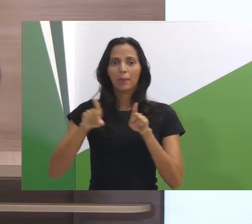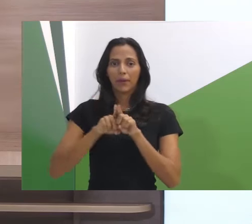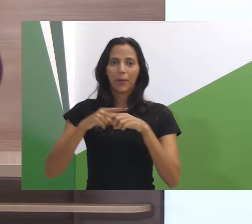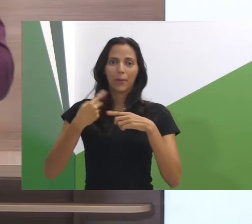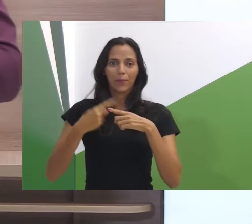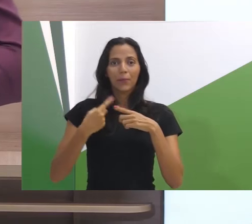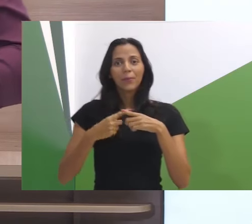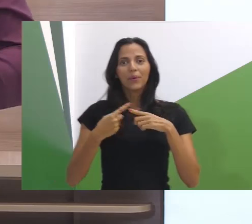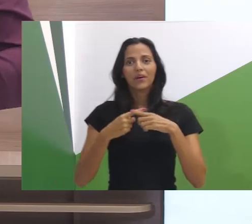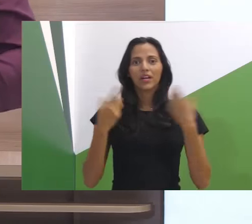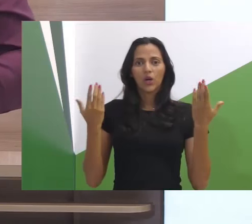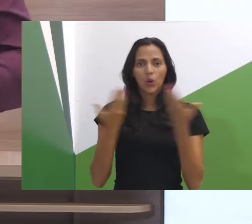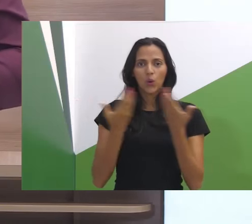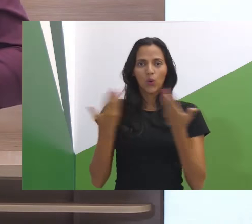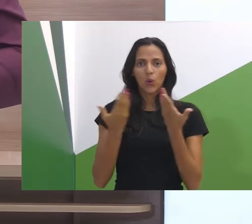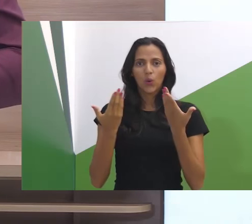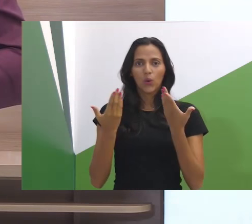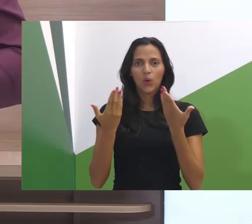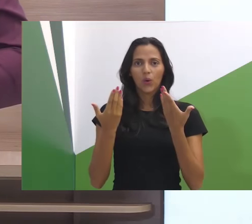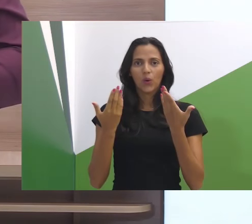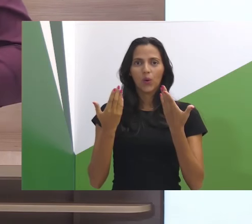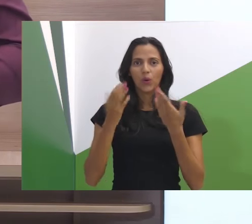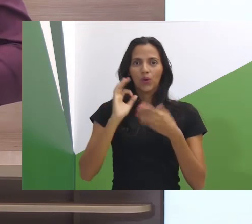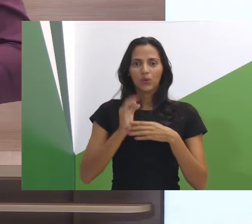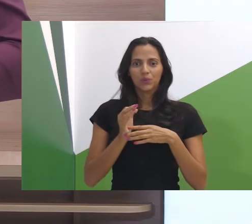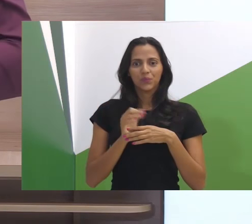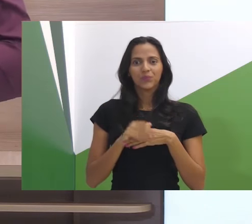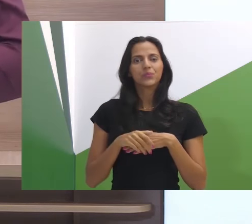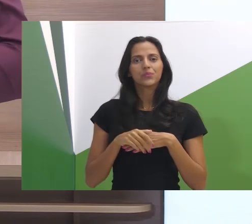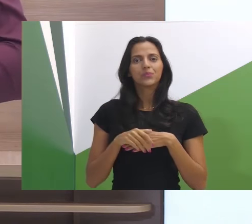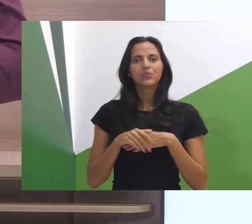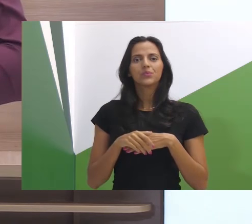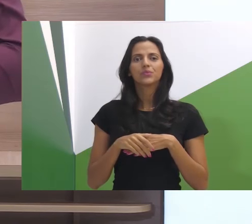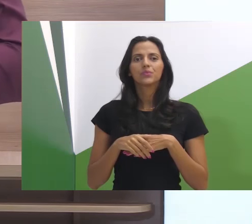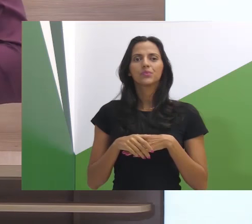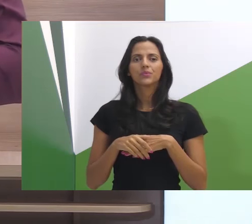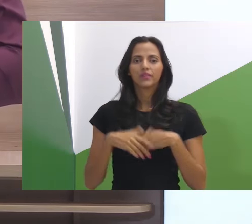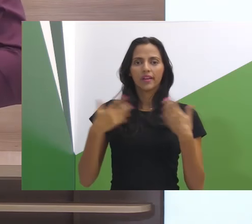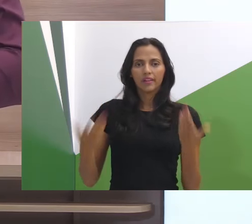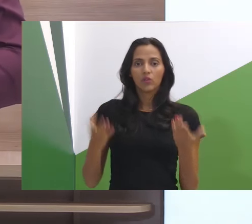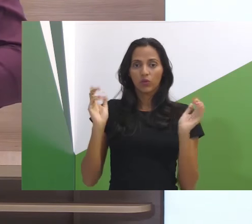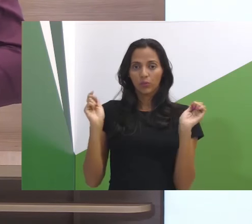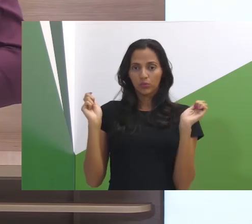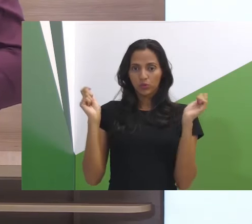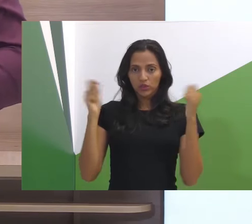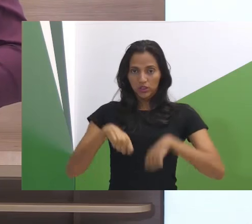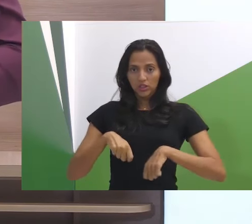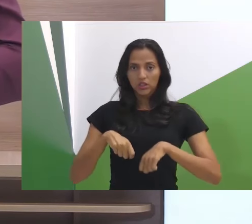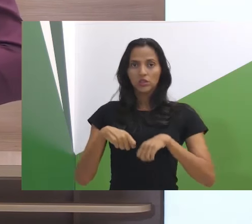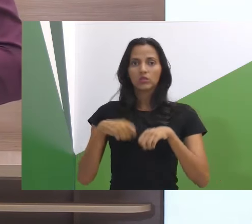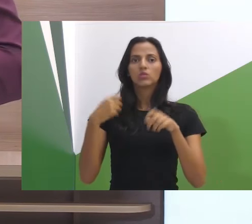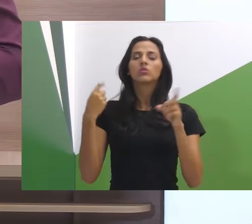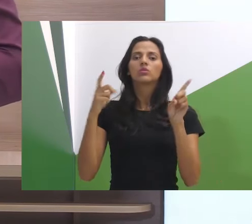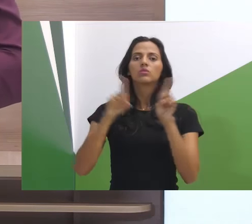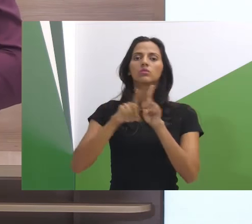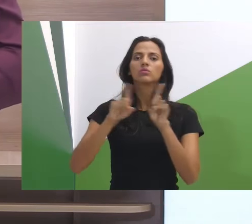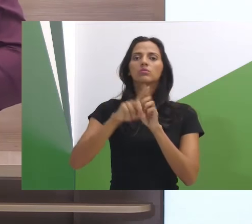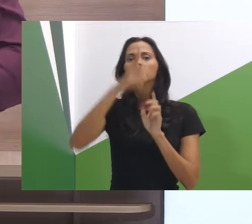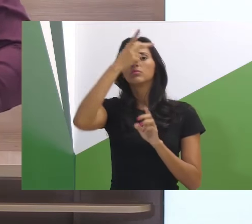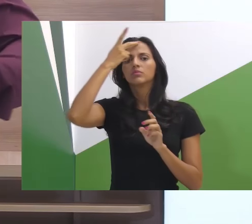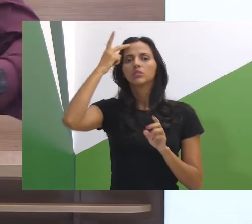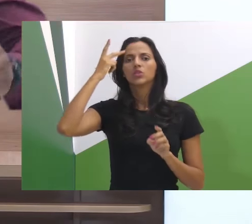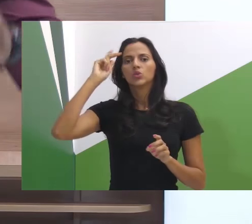mundo, através da diáspora africana. E isso só foi possível graças ao tráfico negreiro,